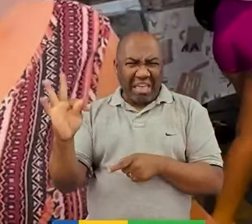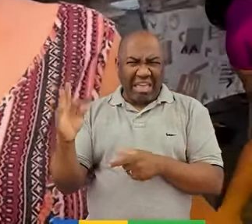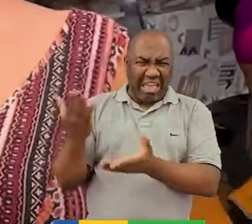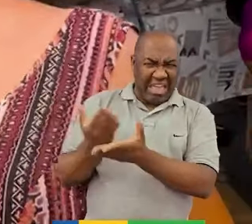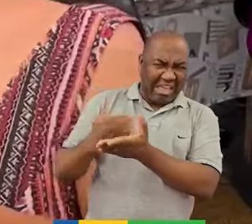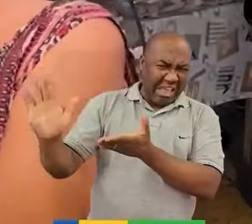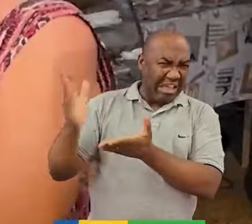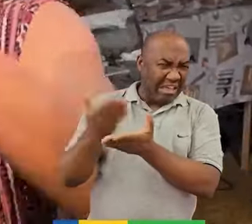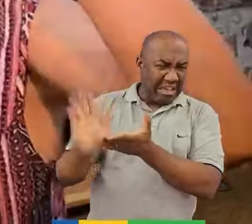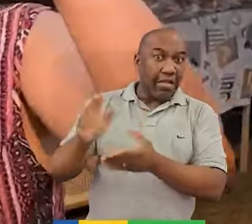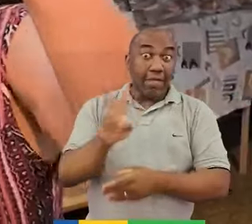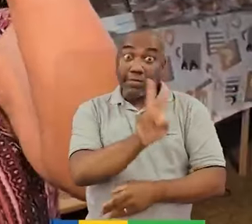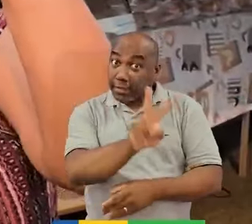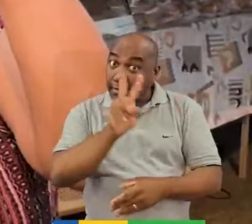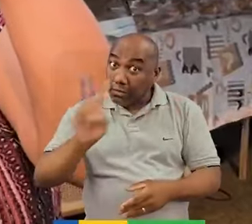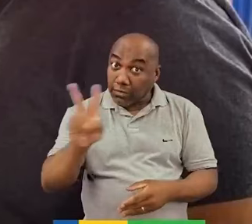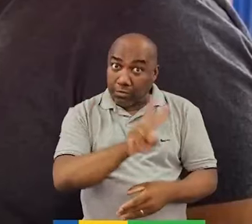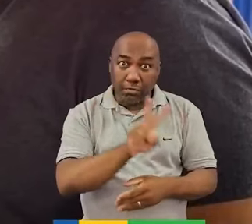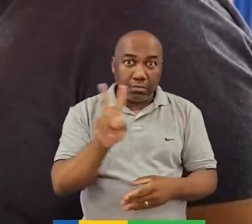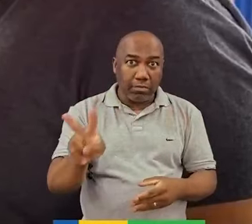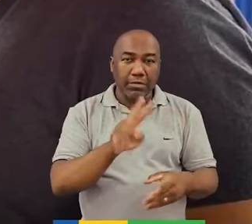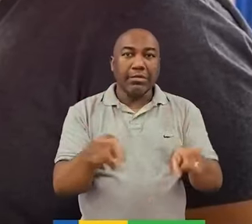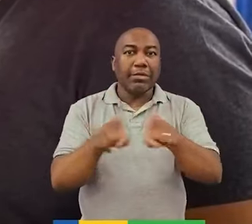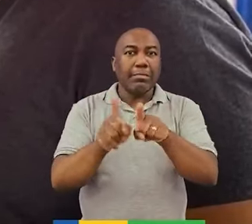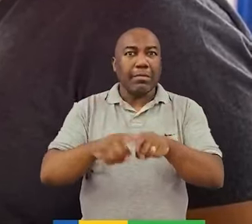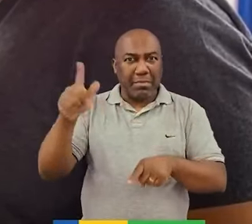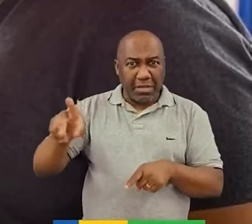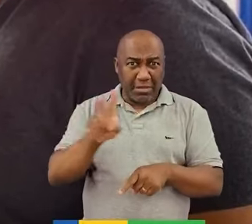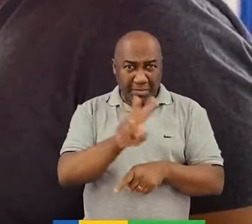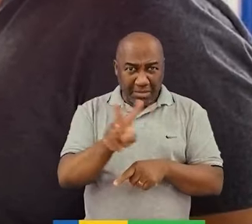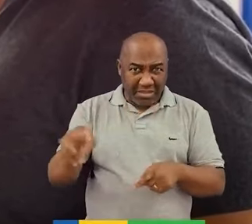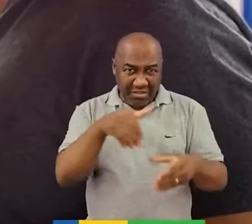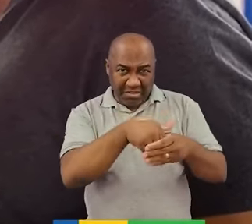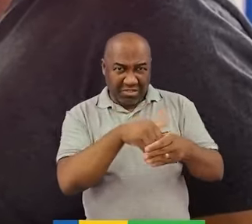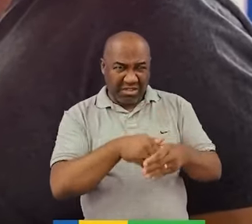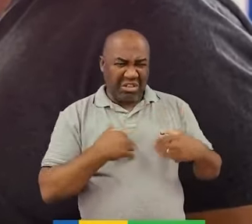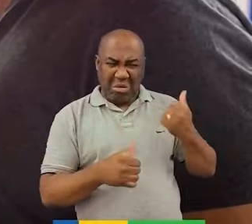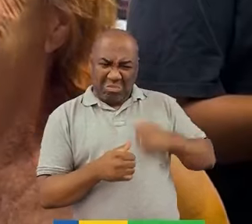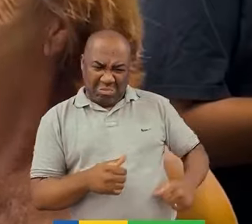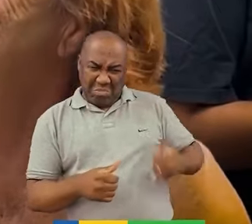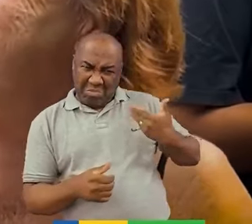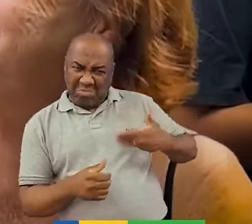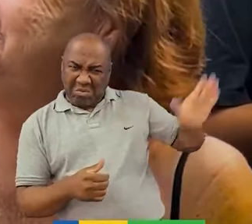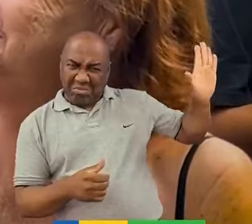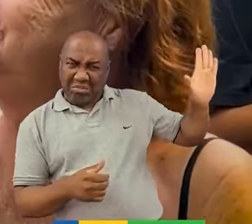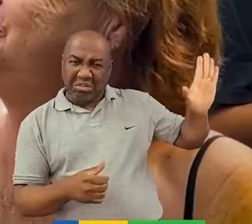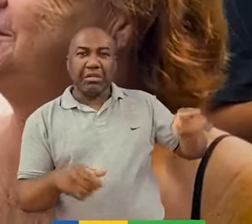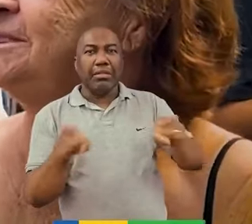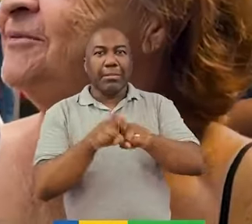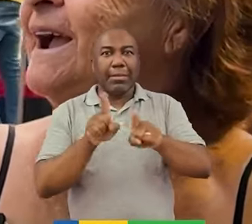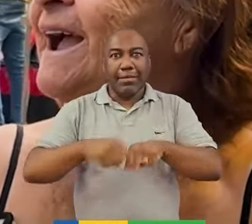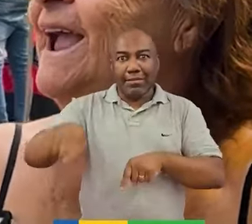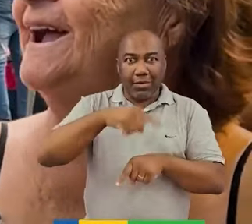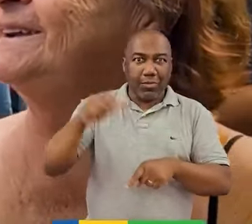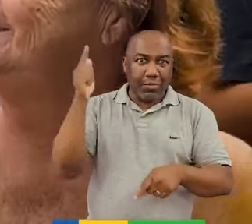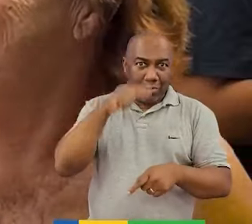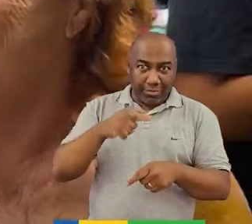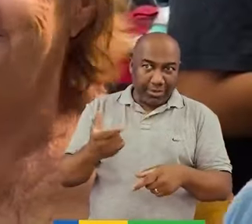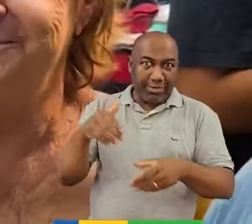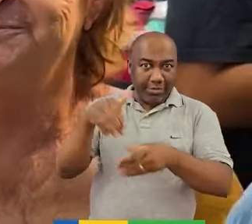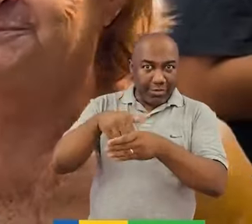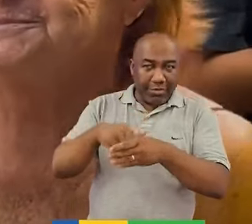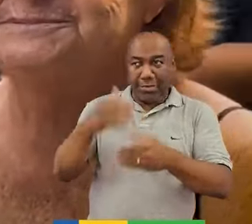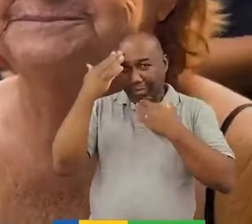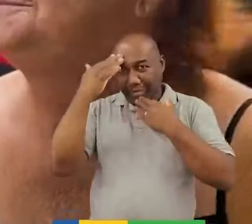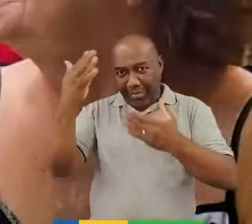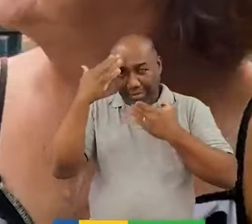PT. Ah, é 22. E agora você não vai no PT não, né? Eu nunca fui naquela merda. Em nome de Jesus, você vai ganhar.